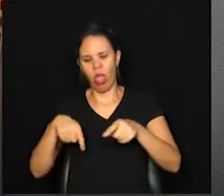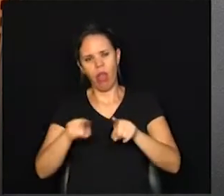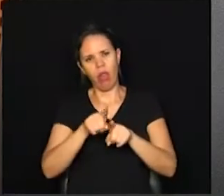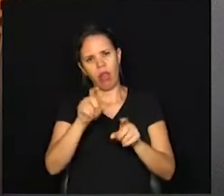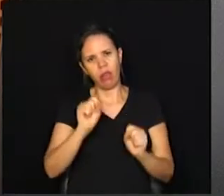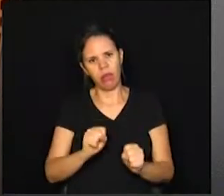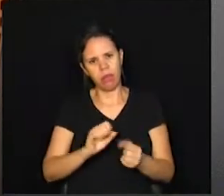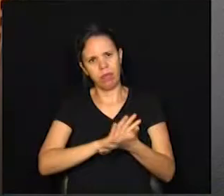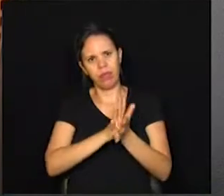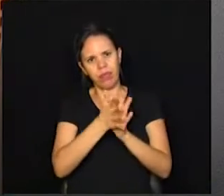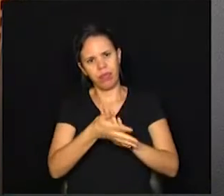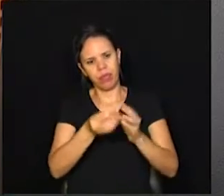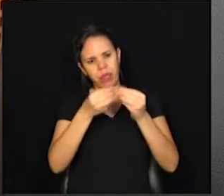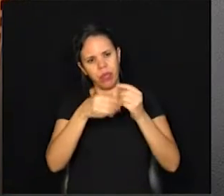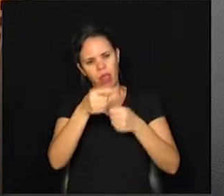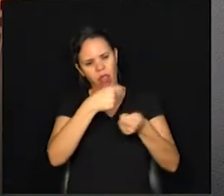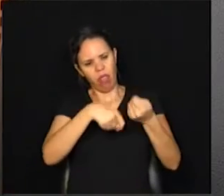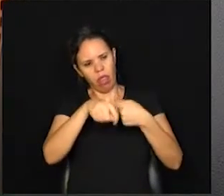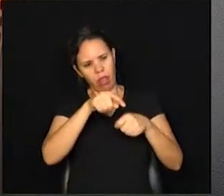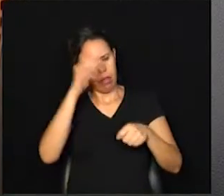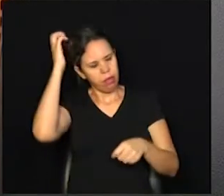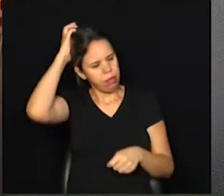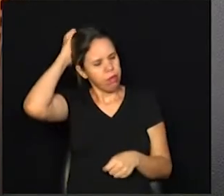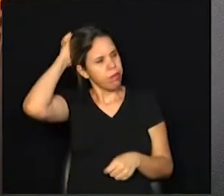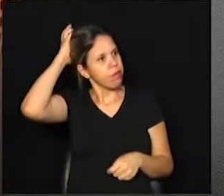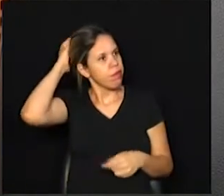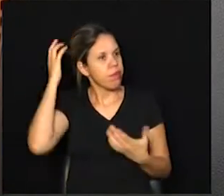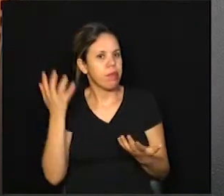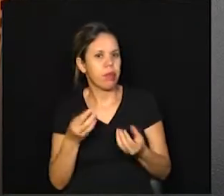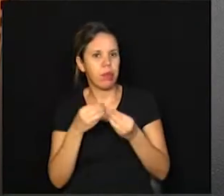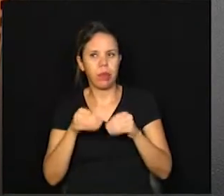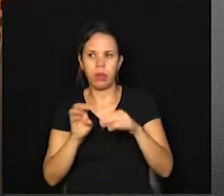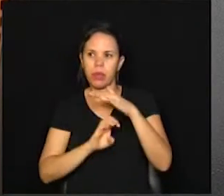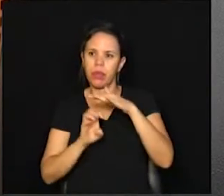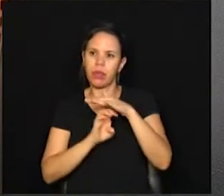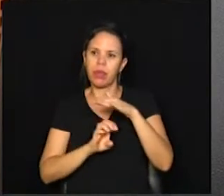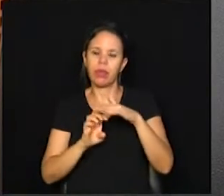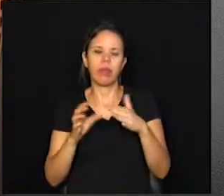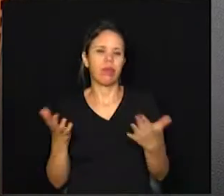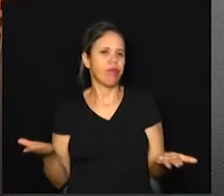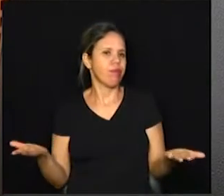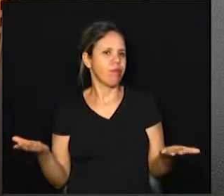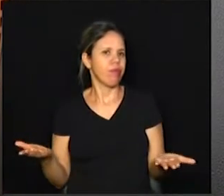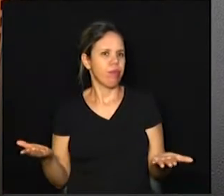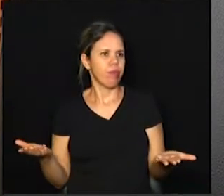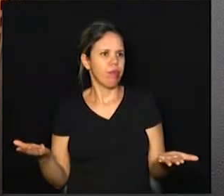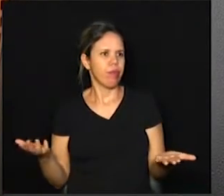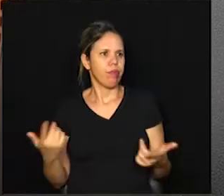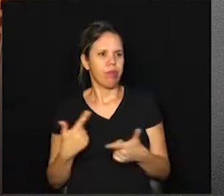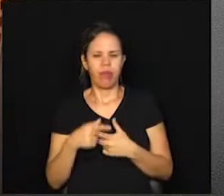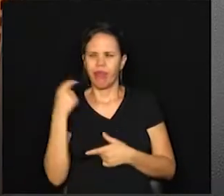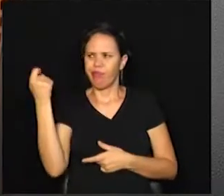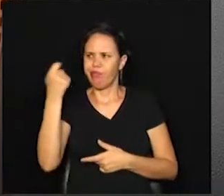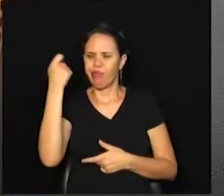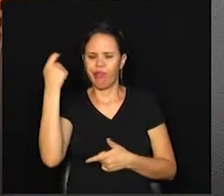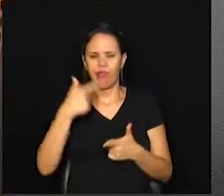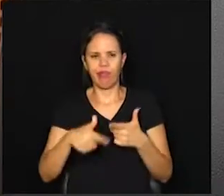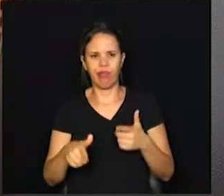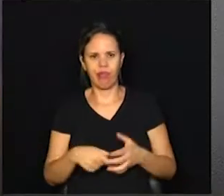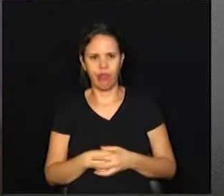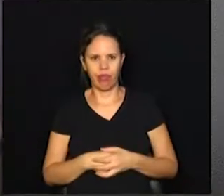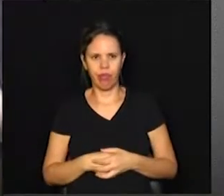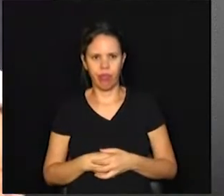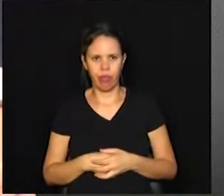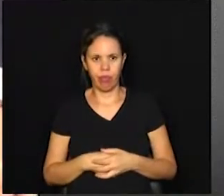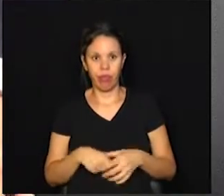pode destruir uma economia, destruir empresas, né? Olha que coisa gravíssima,